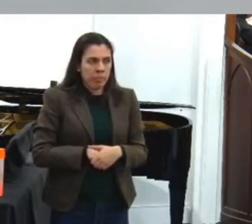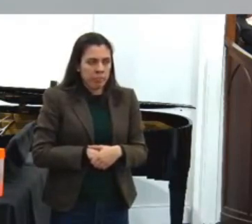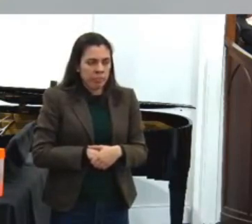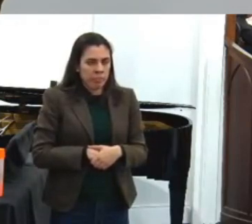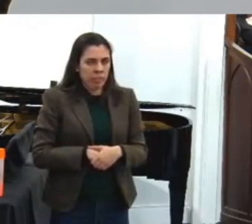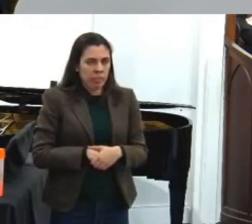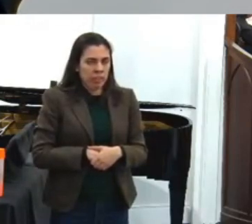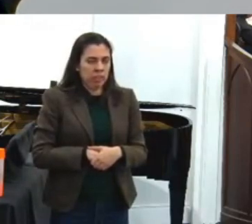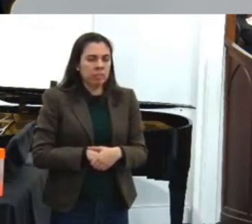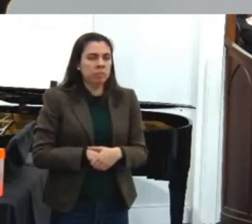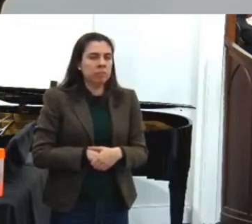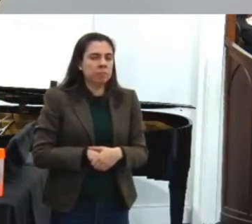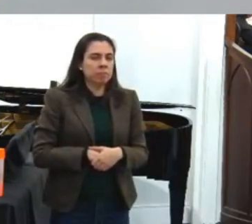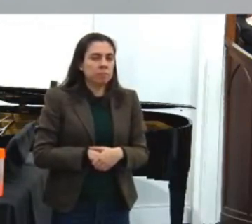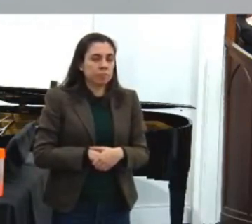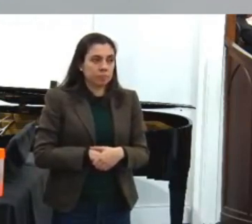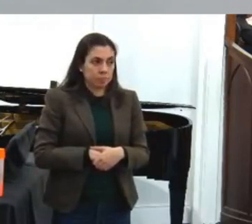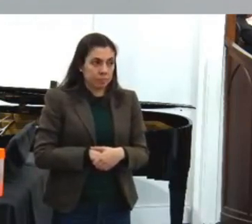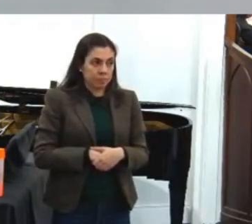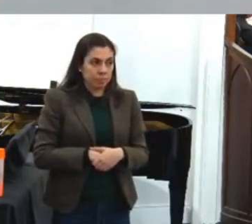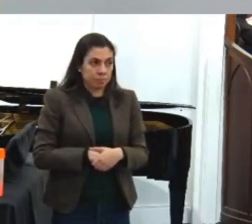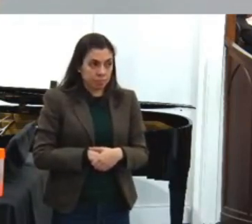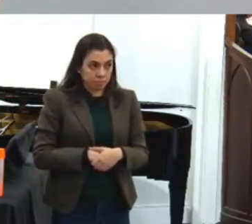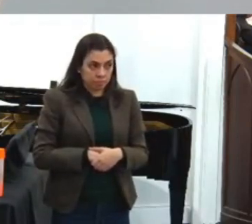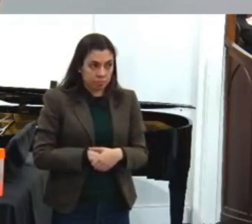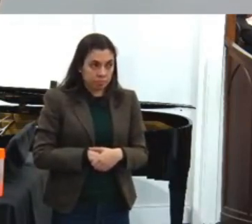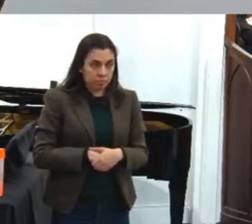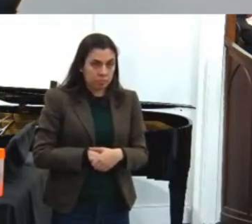em Laodiceia escreve.